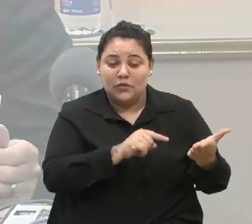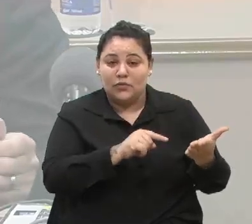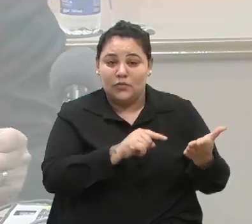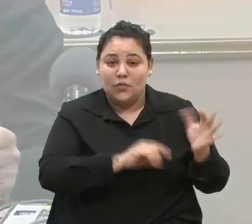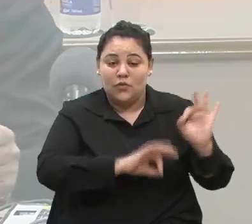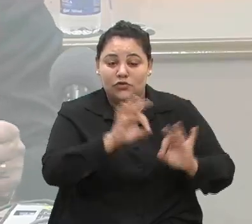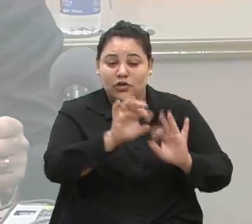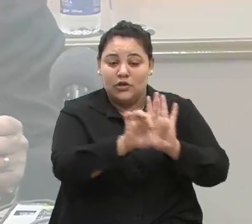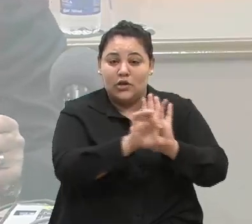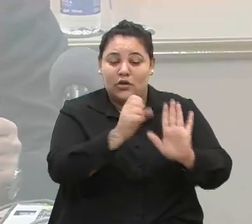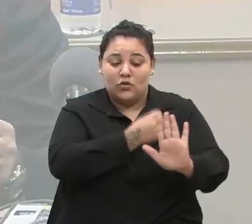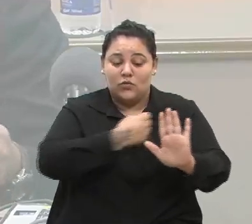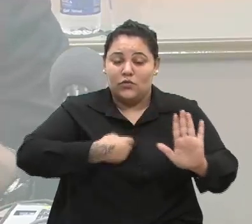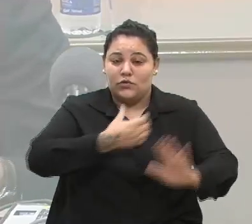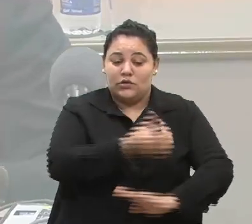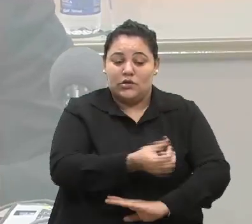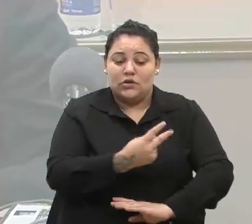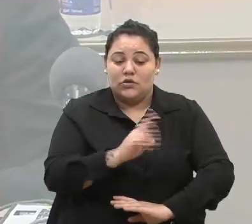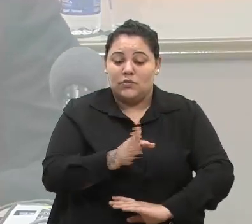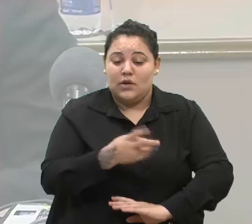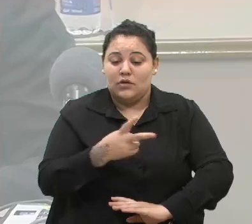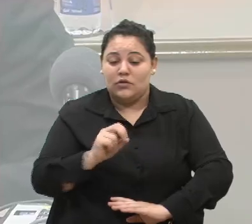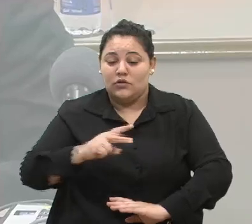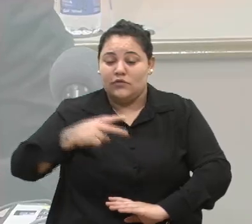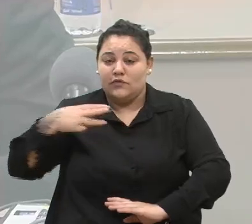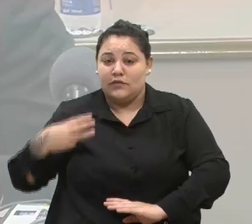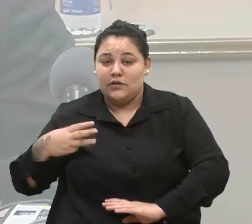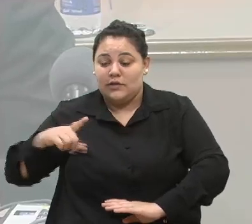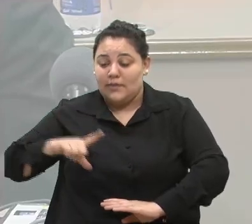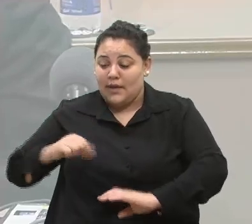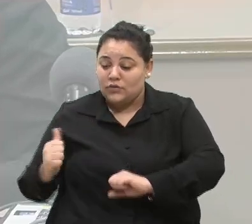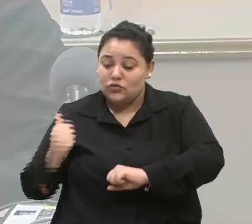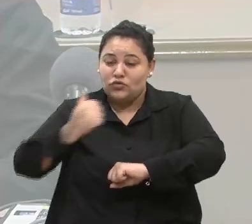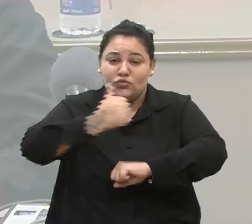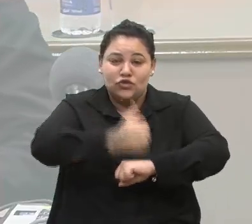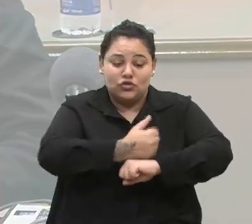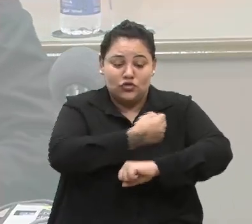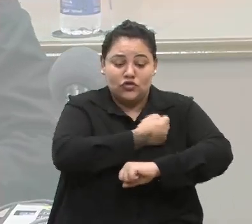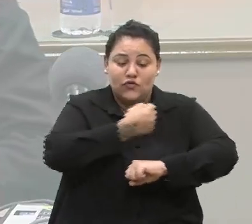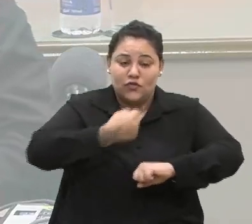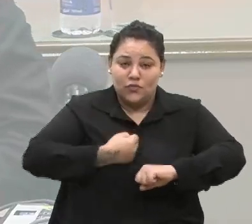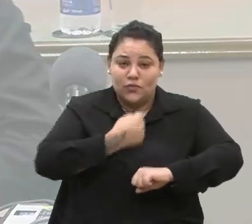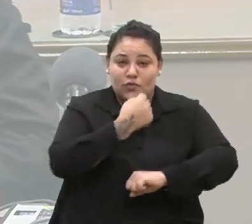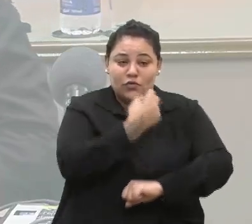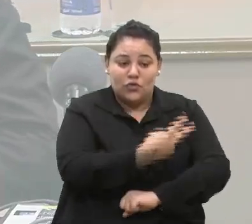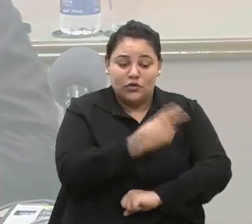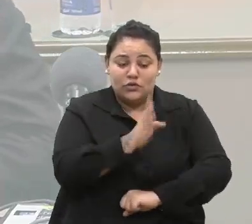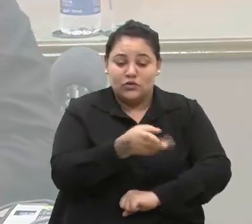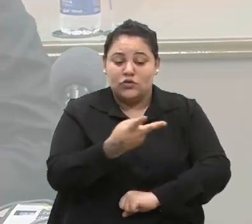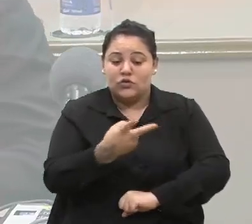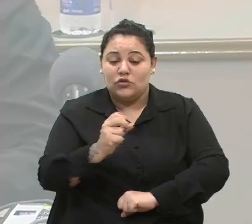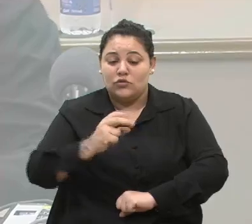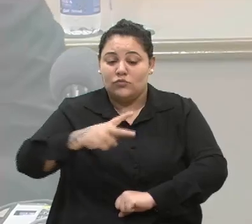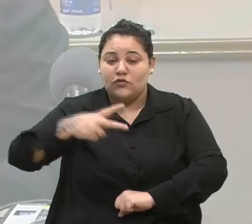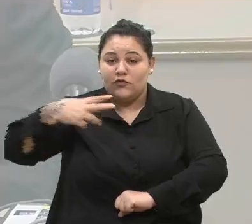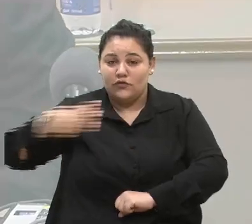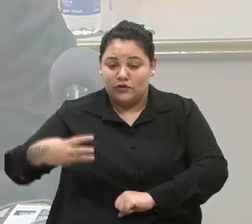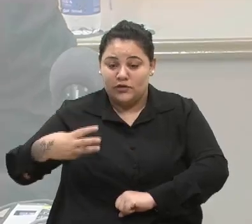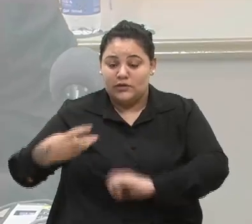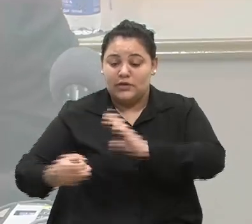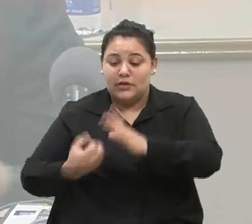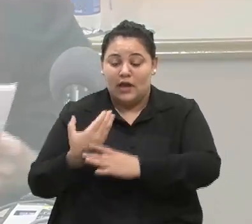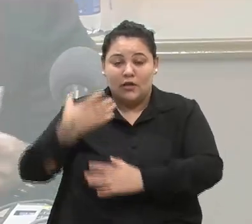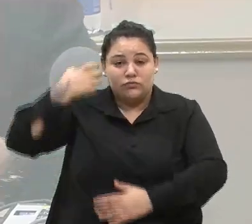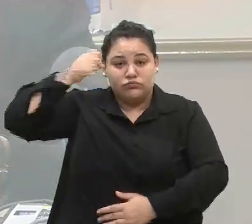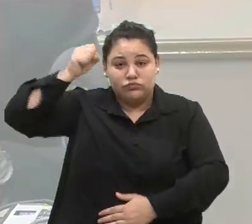número 62/2023 e seu substitutivo número 2/2023, do vereador Clóvis de